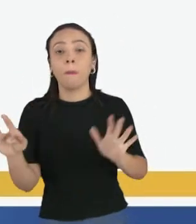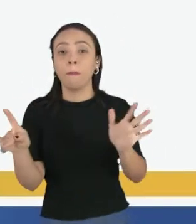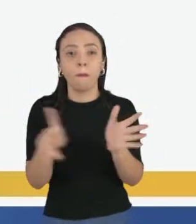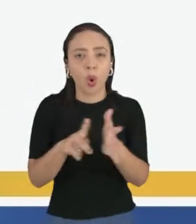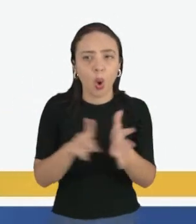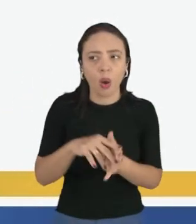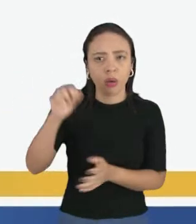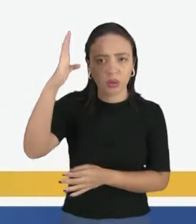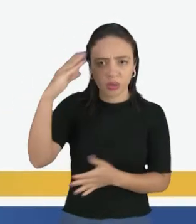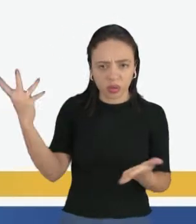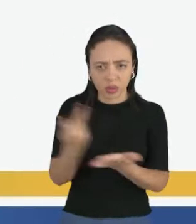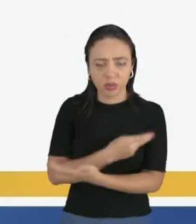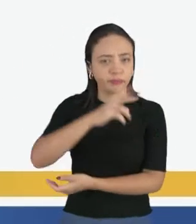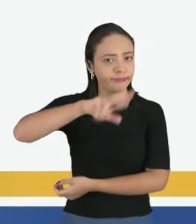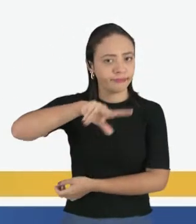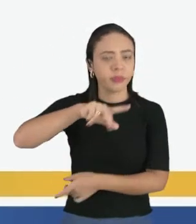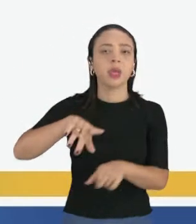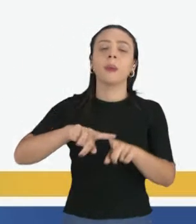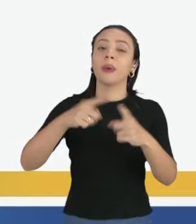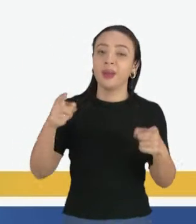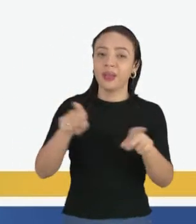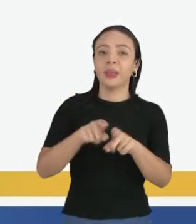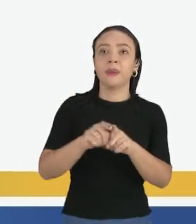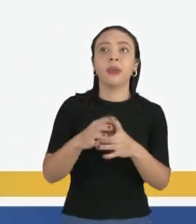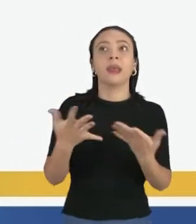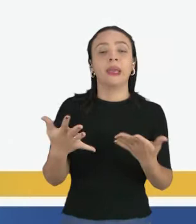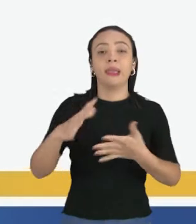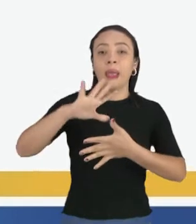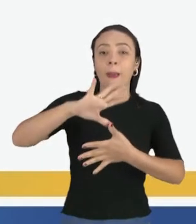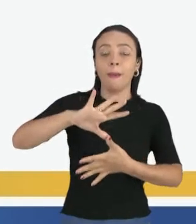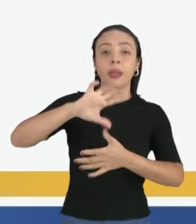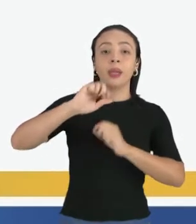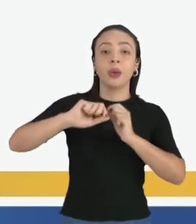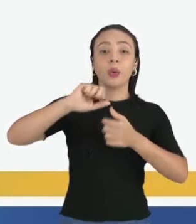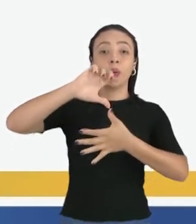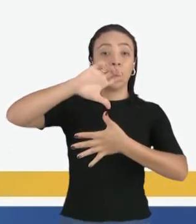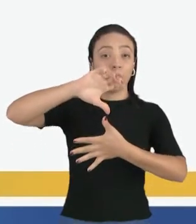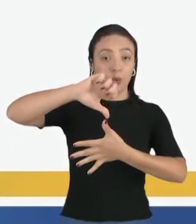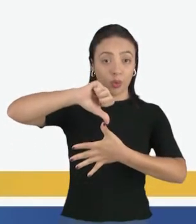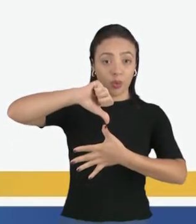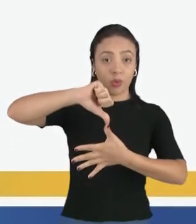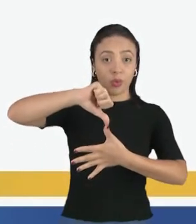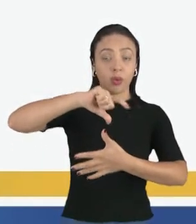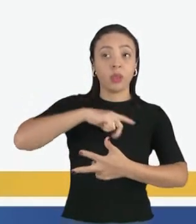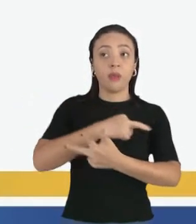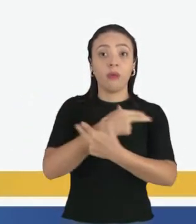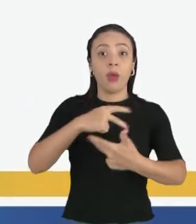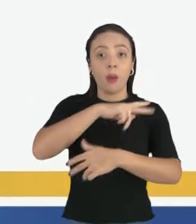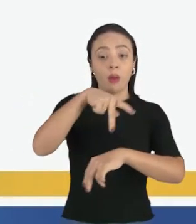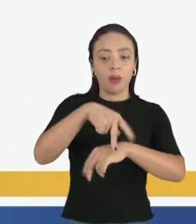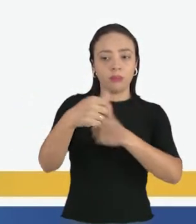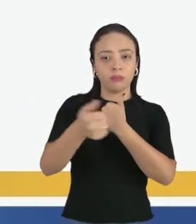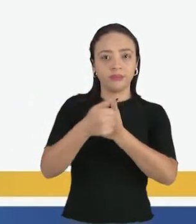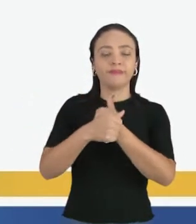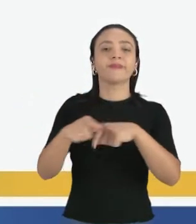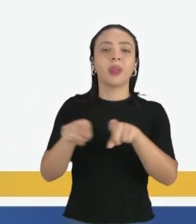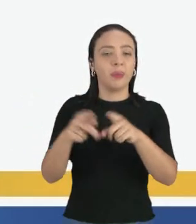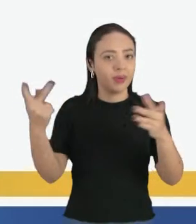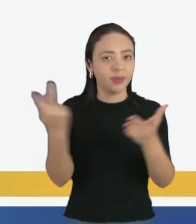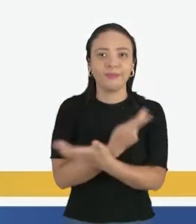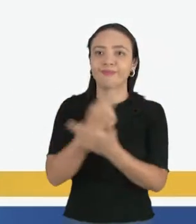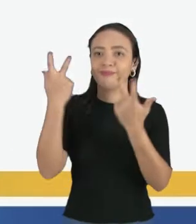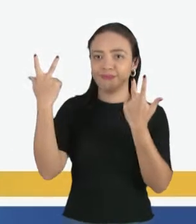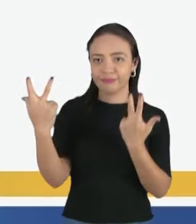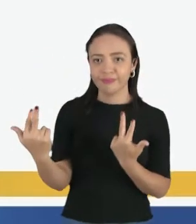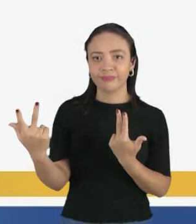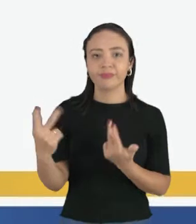do Brasil, mas da própria América do Sul. Vários países em nosso entorno, os vizinhos, também sofrem com o mesmo